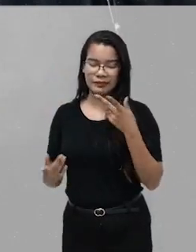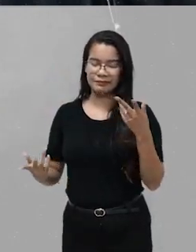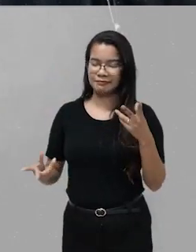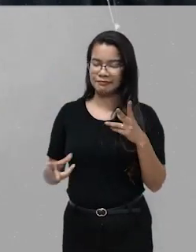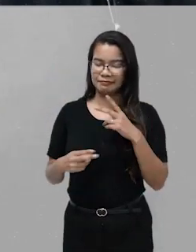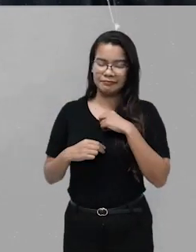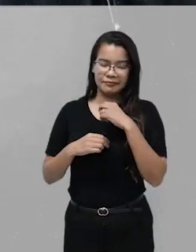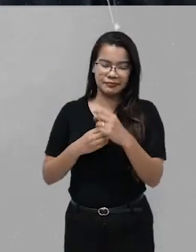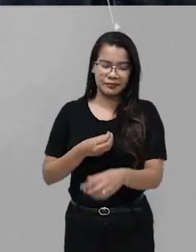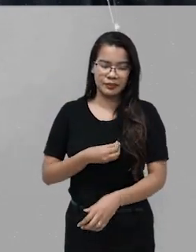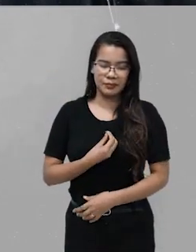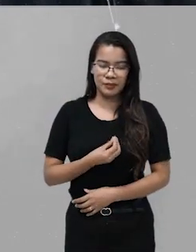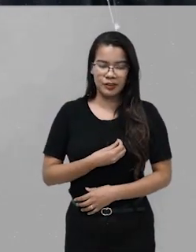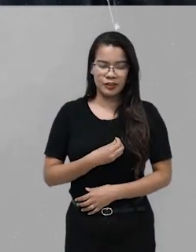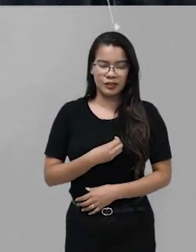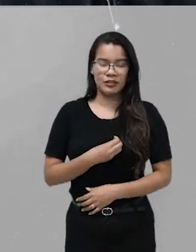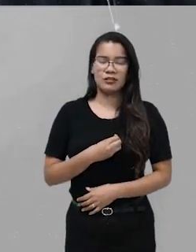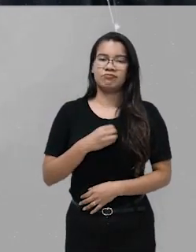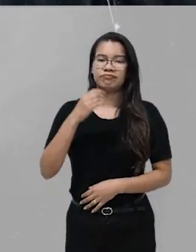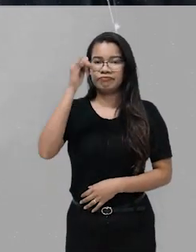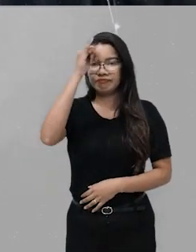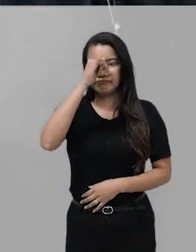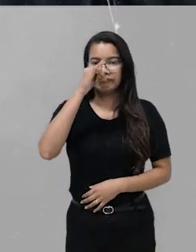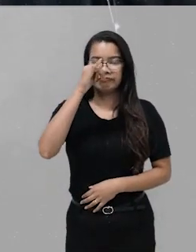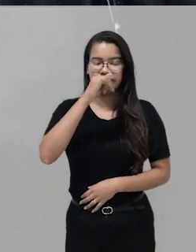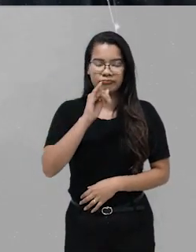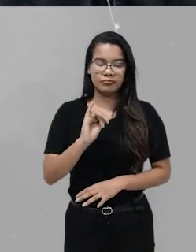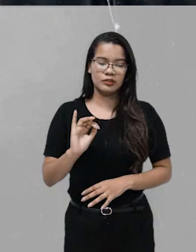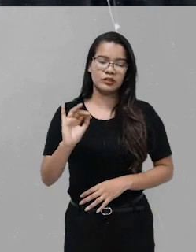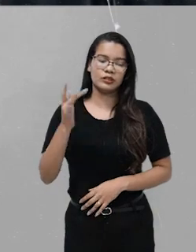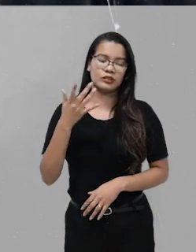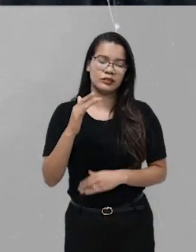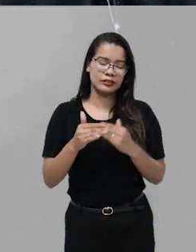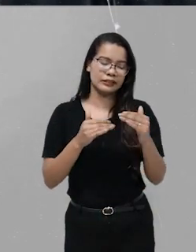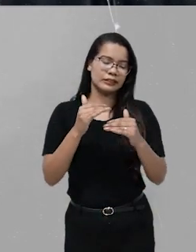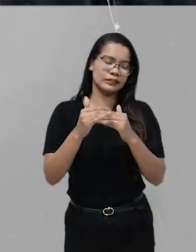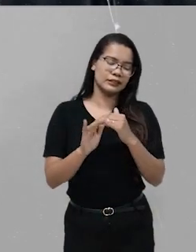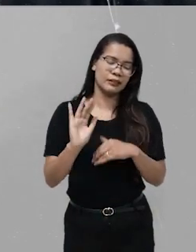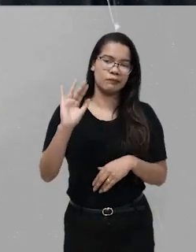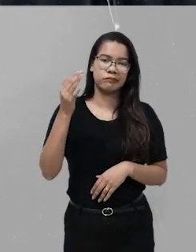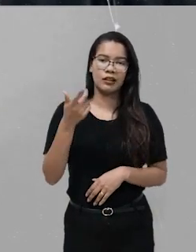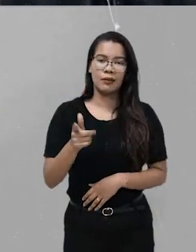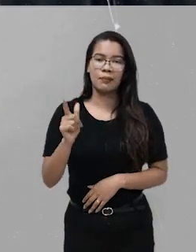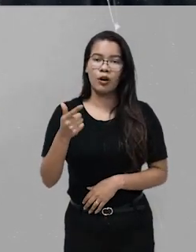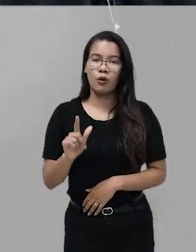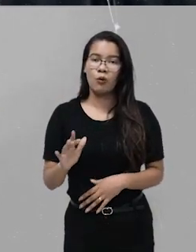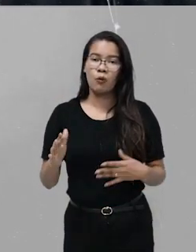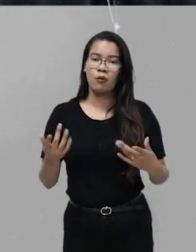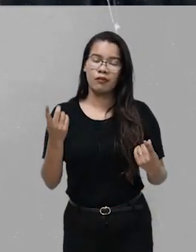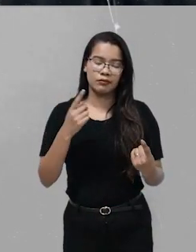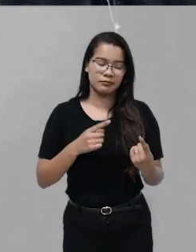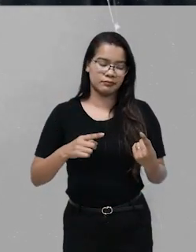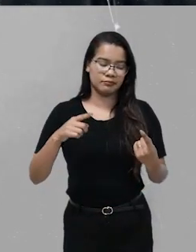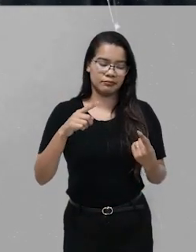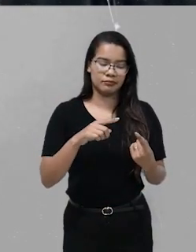coisas vão acontecendo e vão se repetindo e vão se repetindo. Qual a intenção de um texto desse?